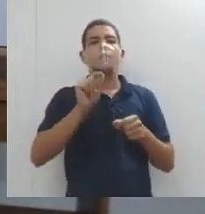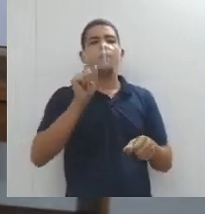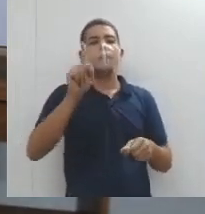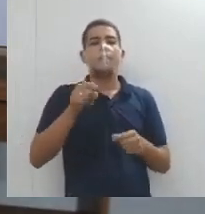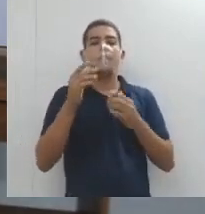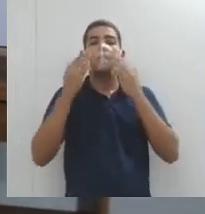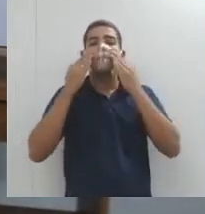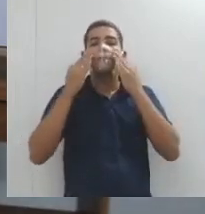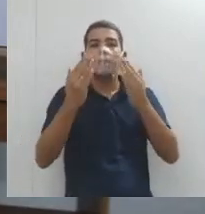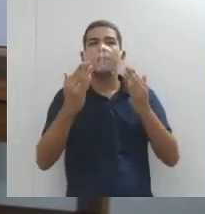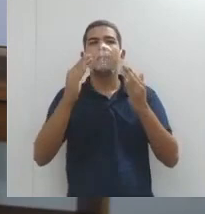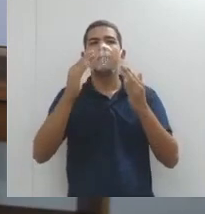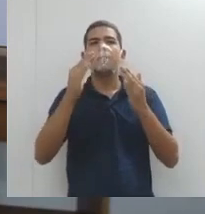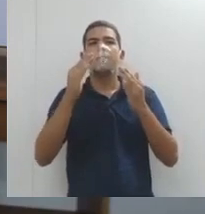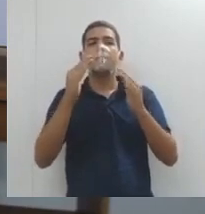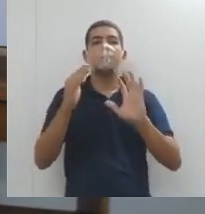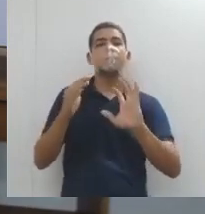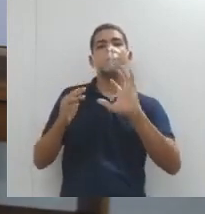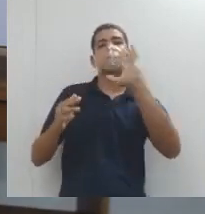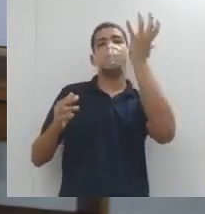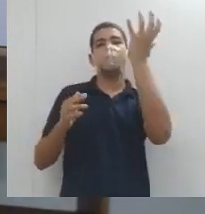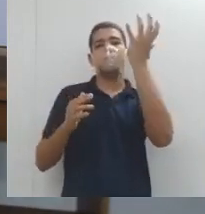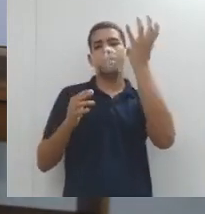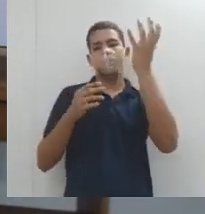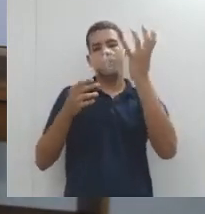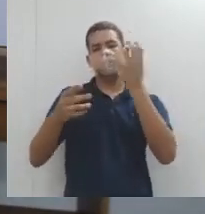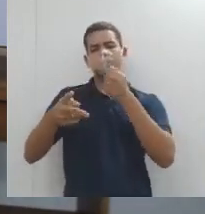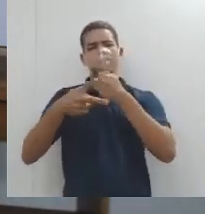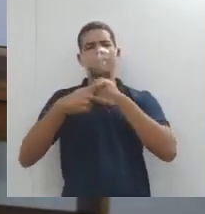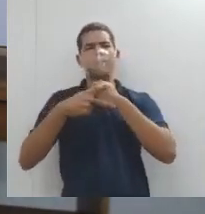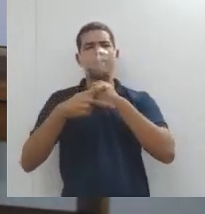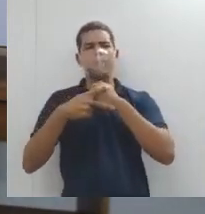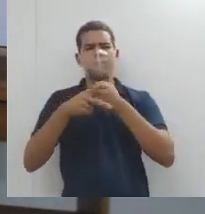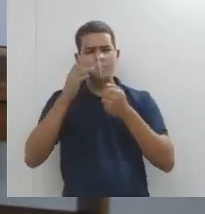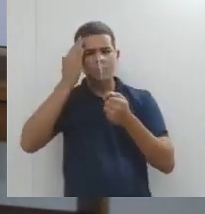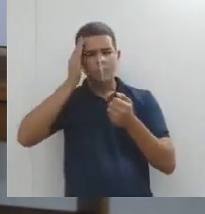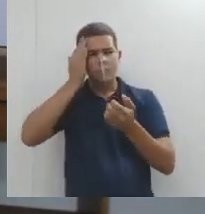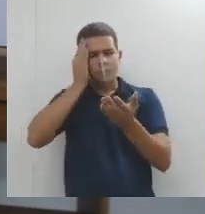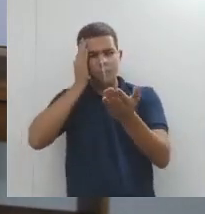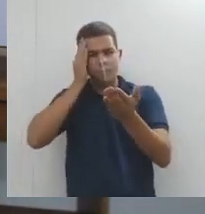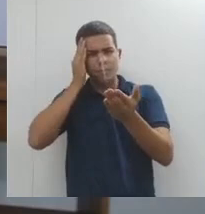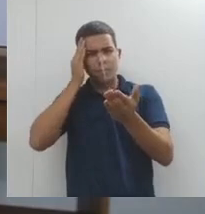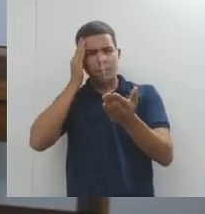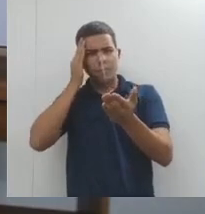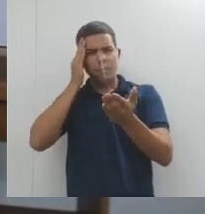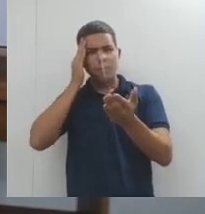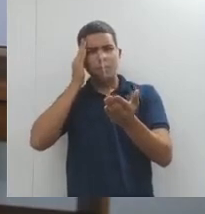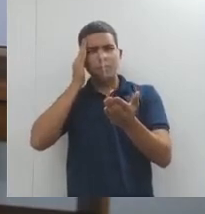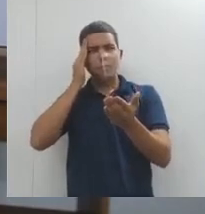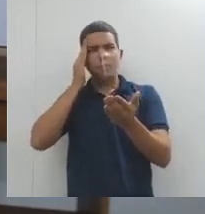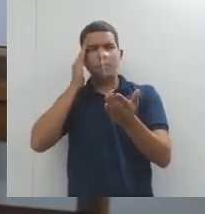é apresentar uma circunstância para esse verbo. Tá entendendo? Você tá entendendo o que eu estou falando?